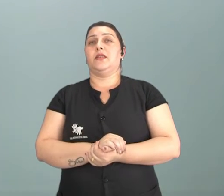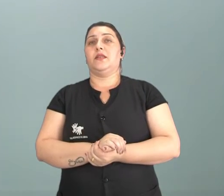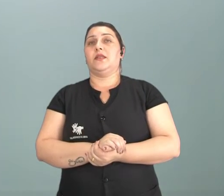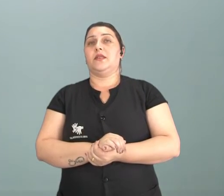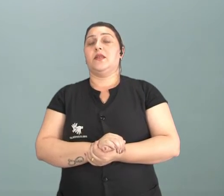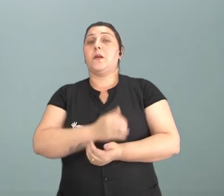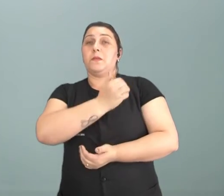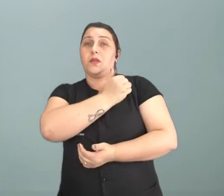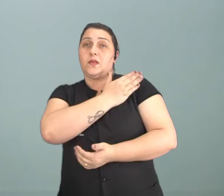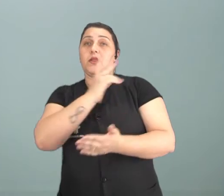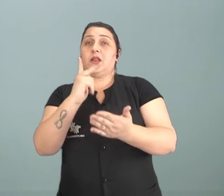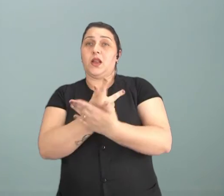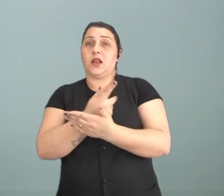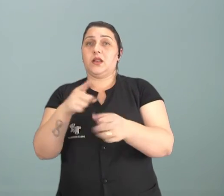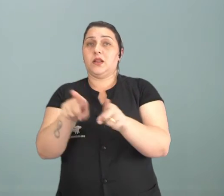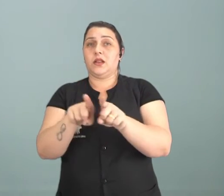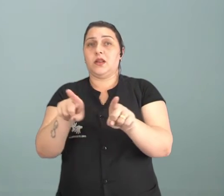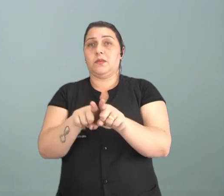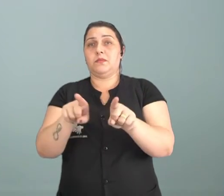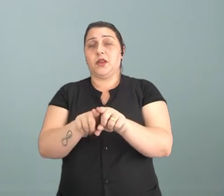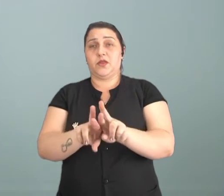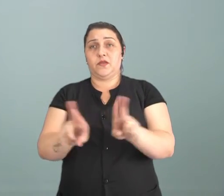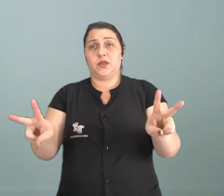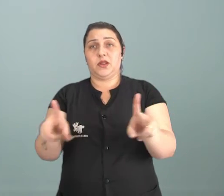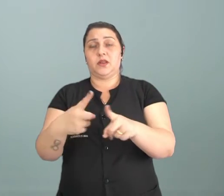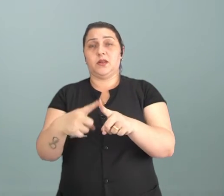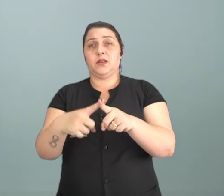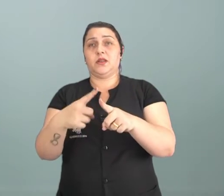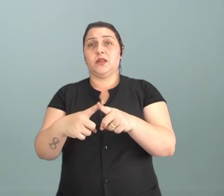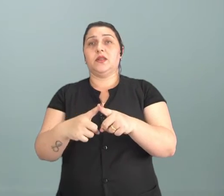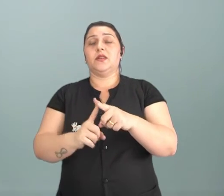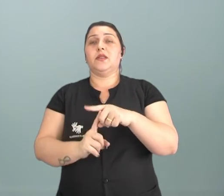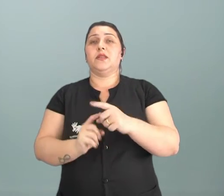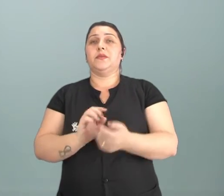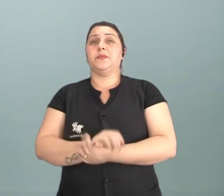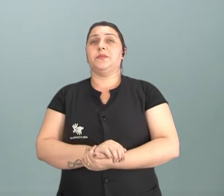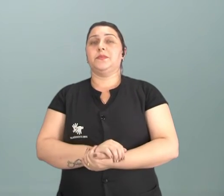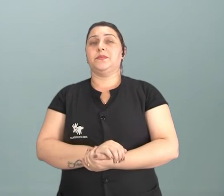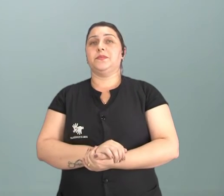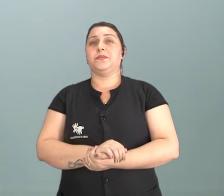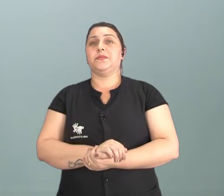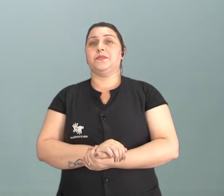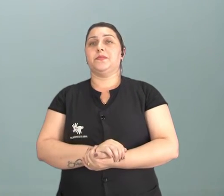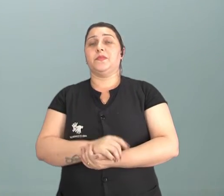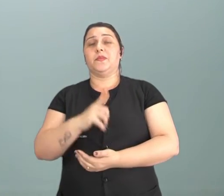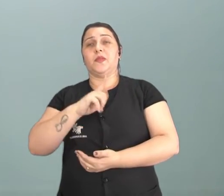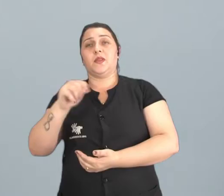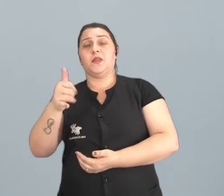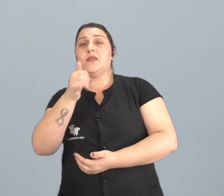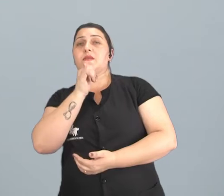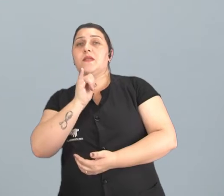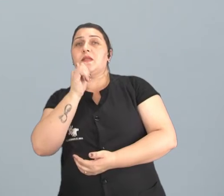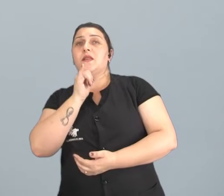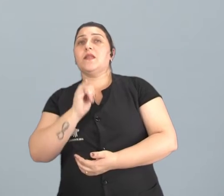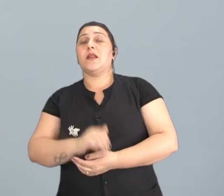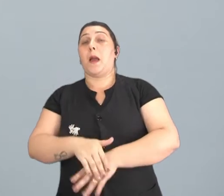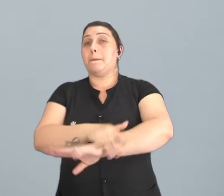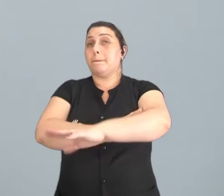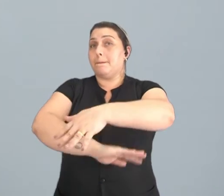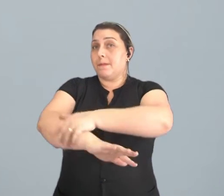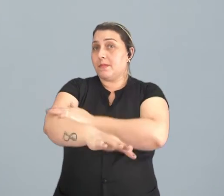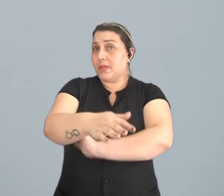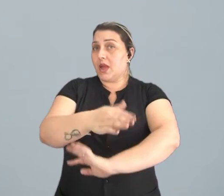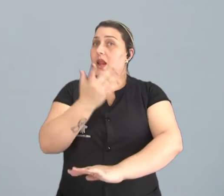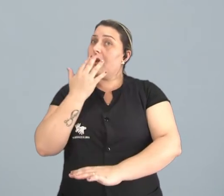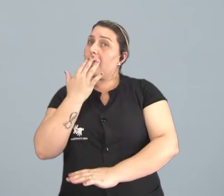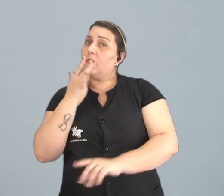um preconceito errado, a pessoa tratar ele diferente por ter aquela limitação. E assim tem outros exemplos com respeito à pele, que